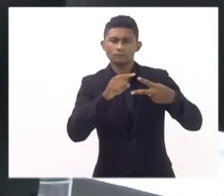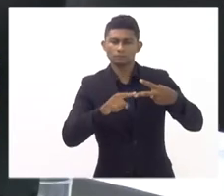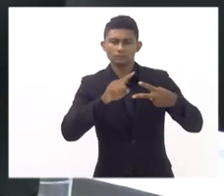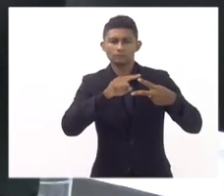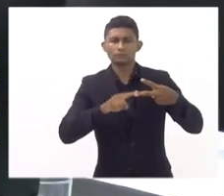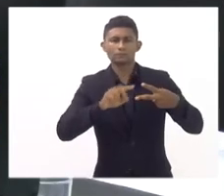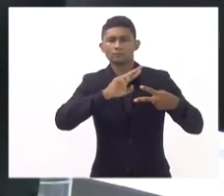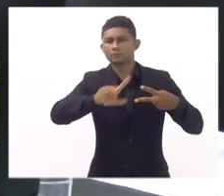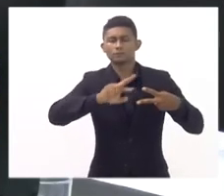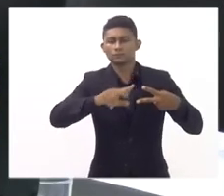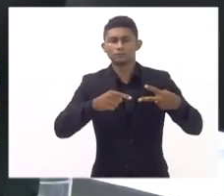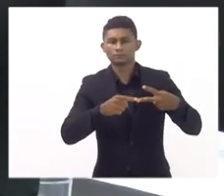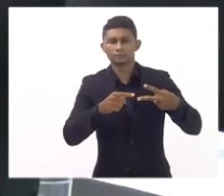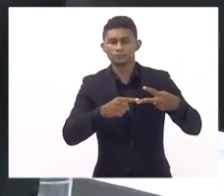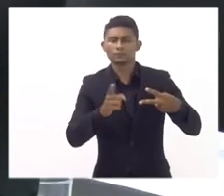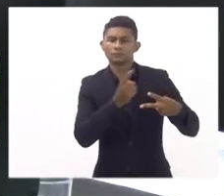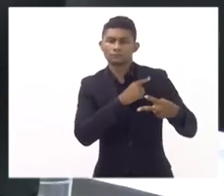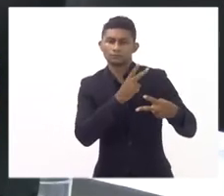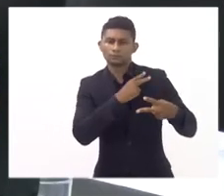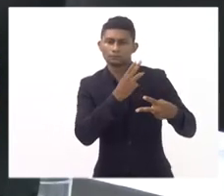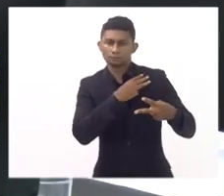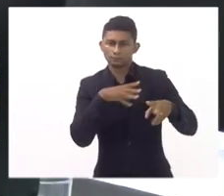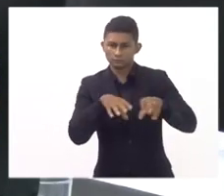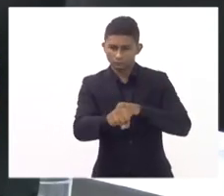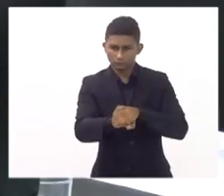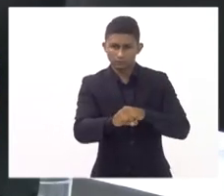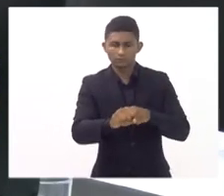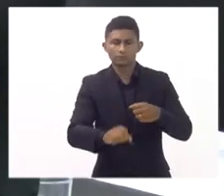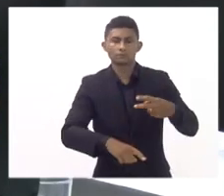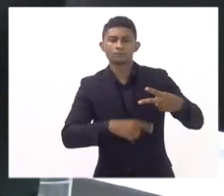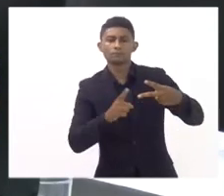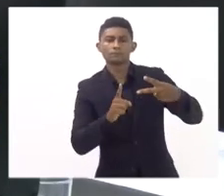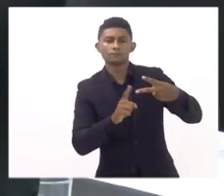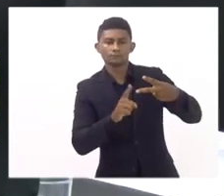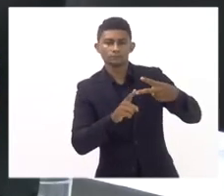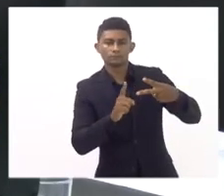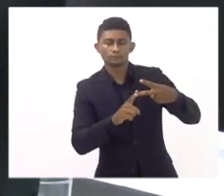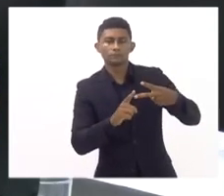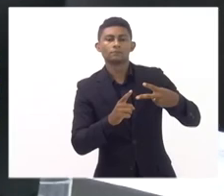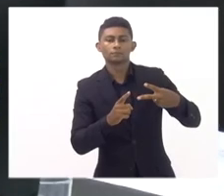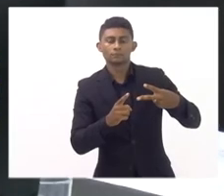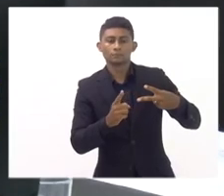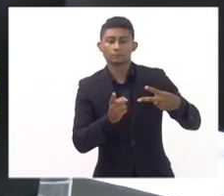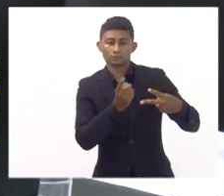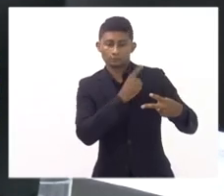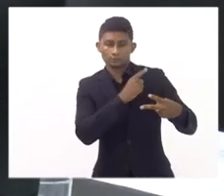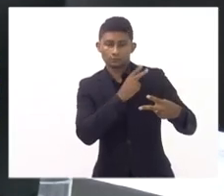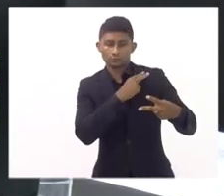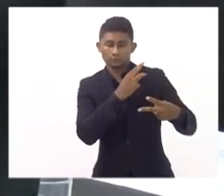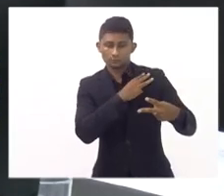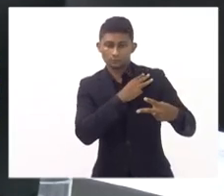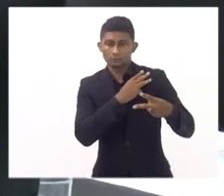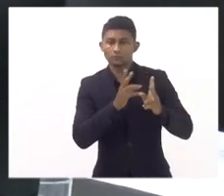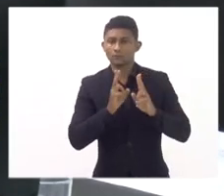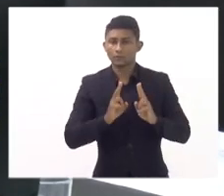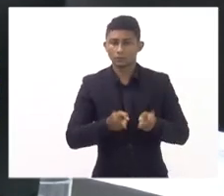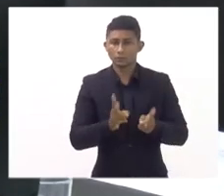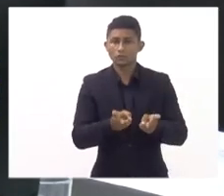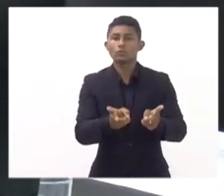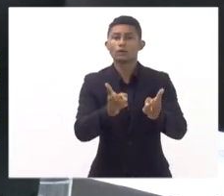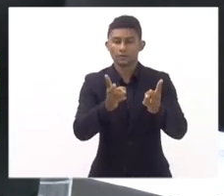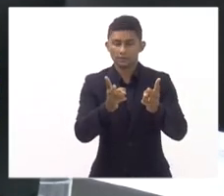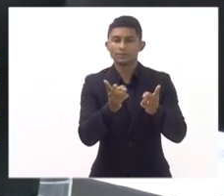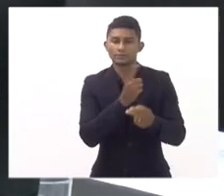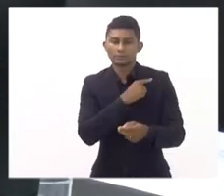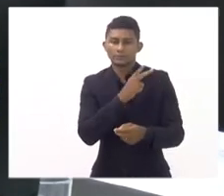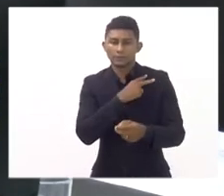como subsequente já terminou o ensino médio e o que cursa como concomitante ainda está cursando o ensino médio, por